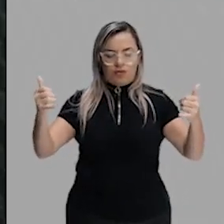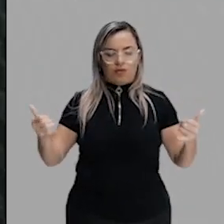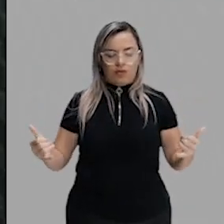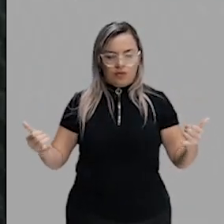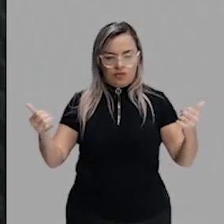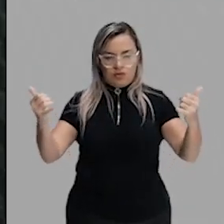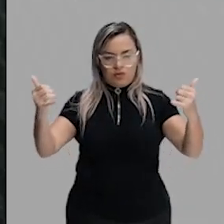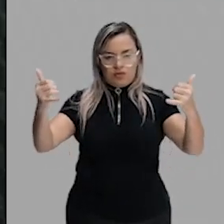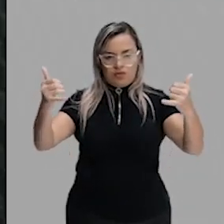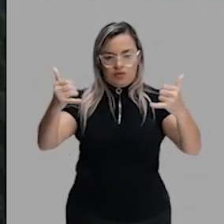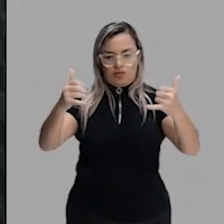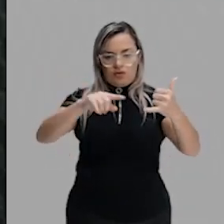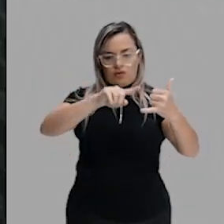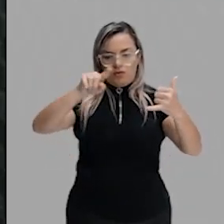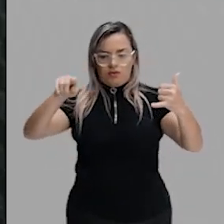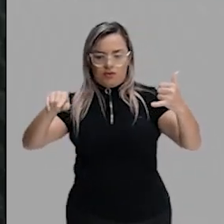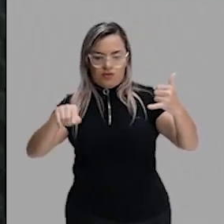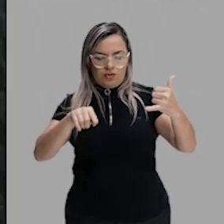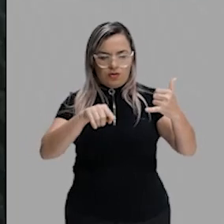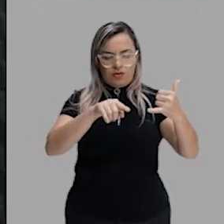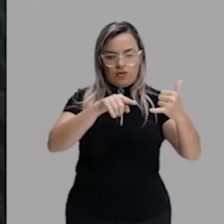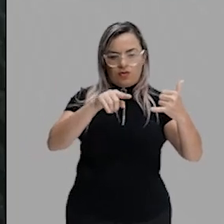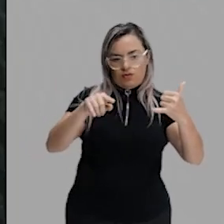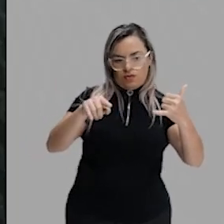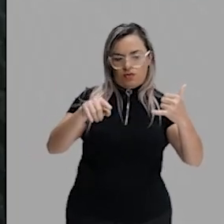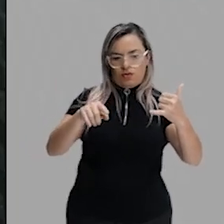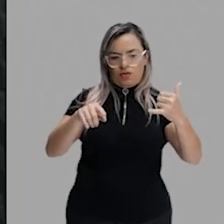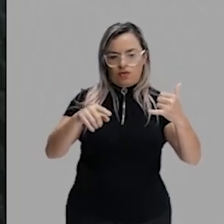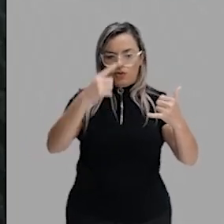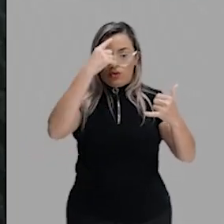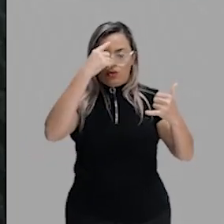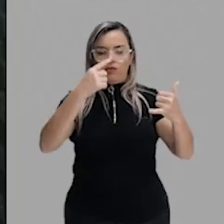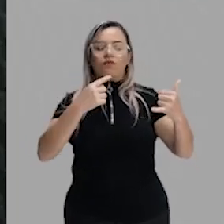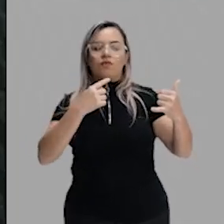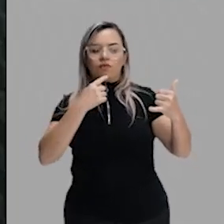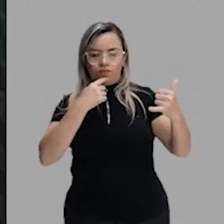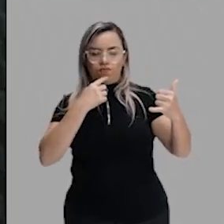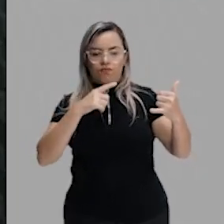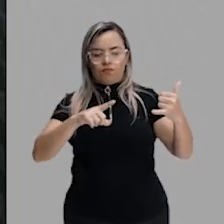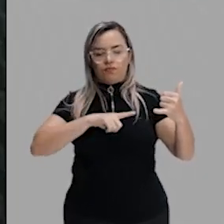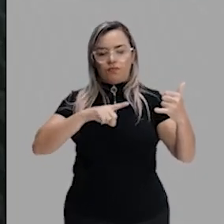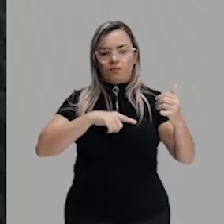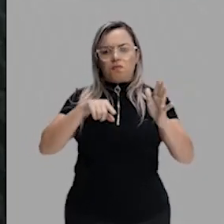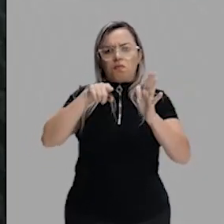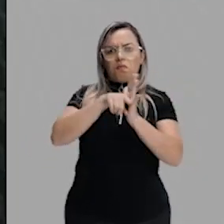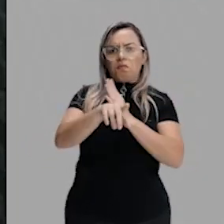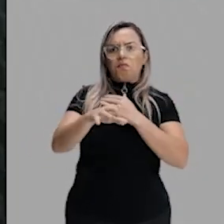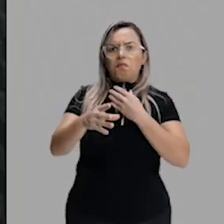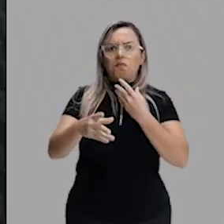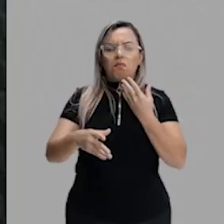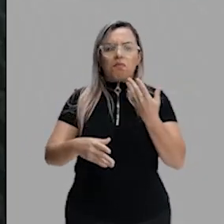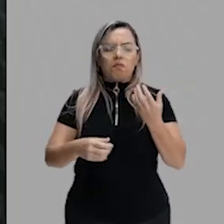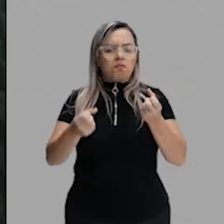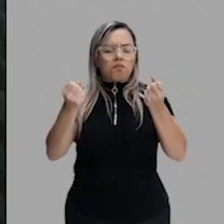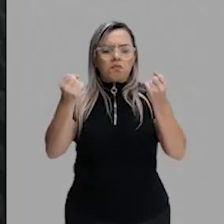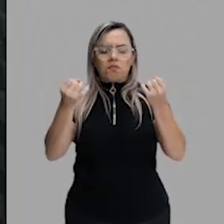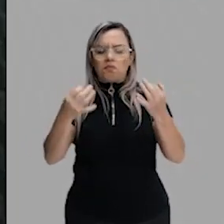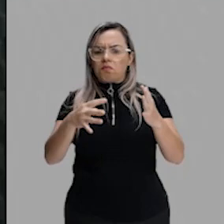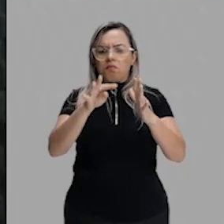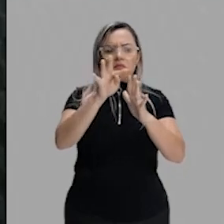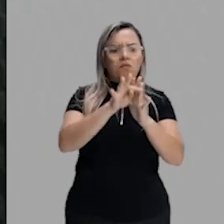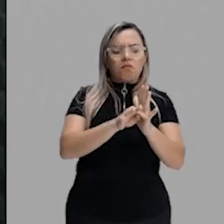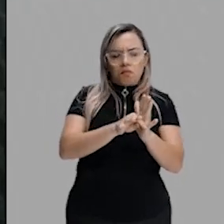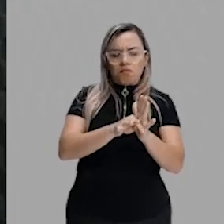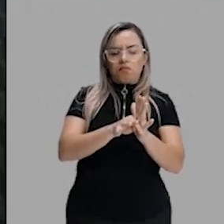ilustração sobre o resistor e lá estava perguntando, né, sobre o que estava se falando no texto,